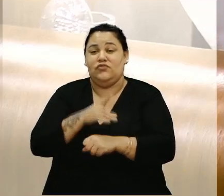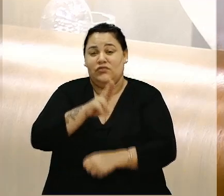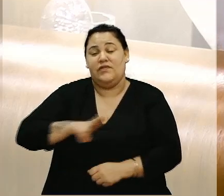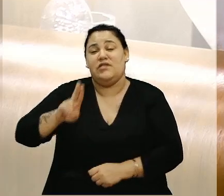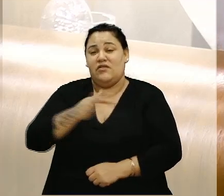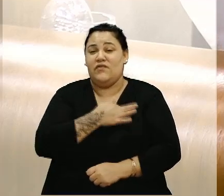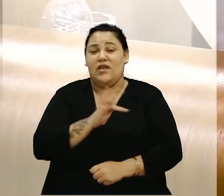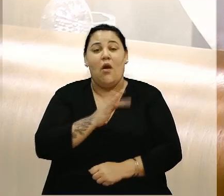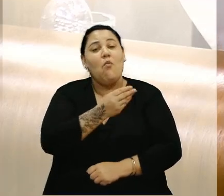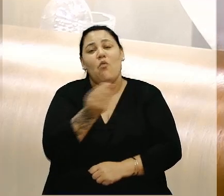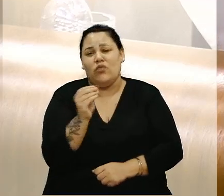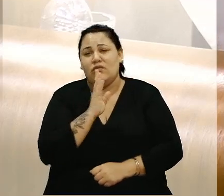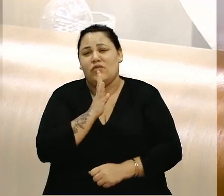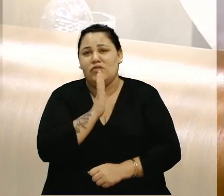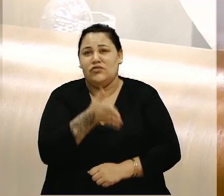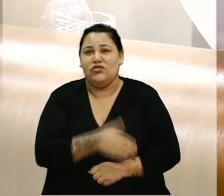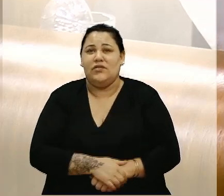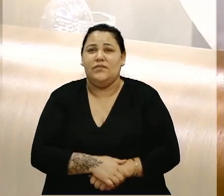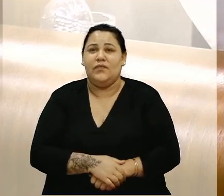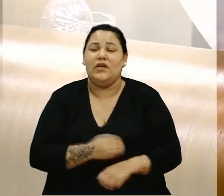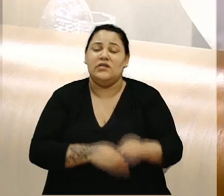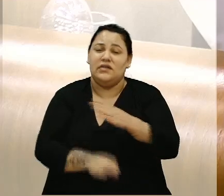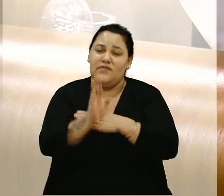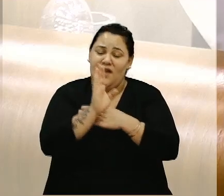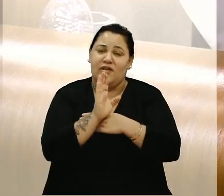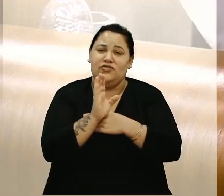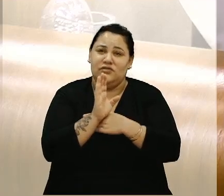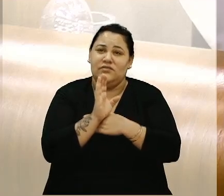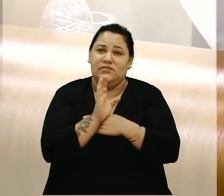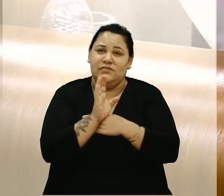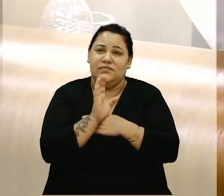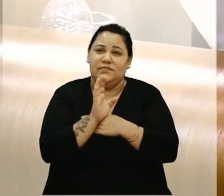conheço. A nossa ida a Brasília tivemos...